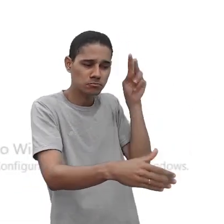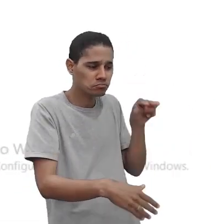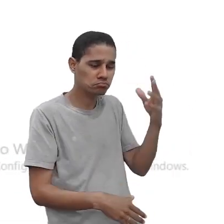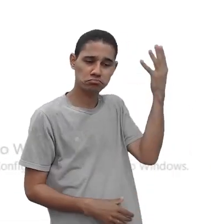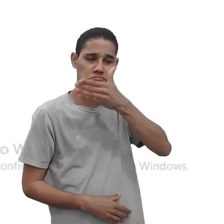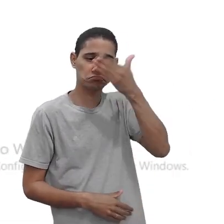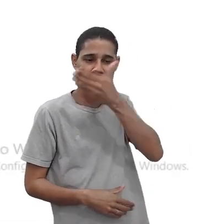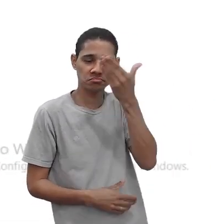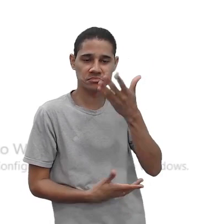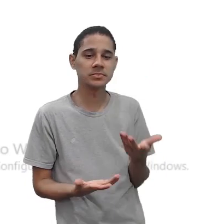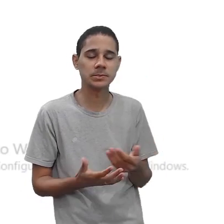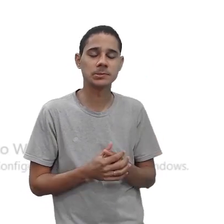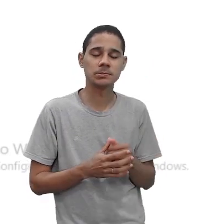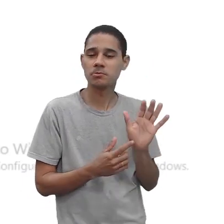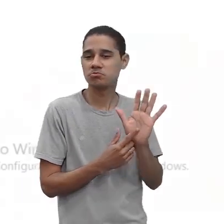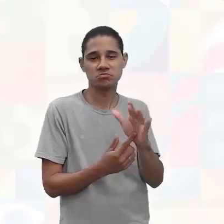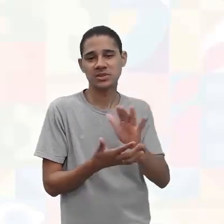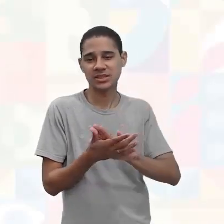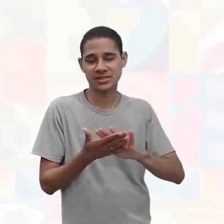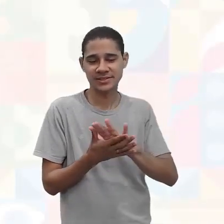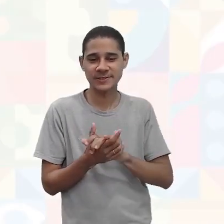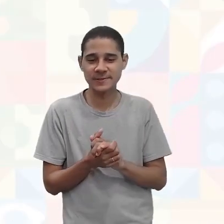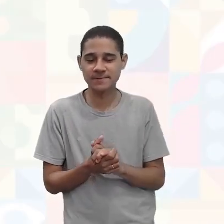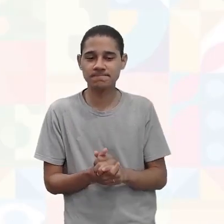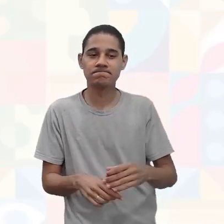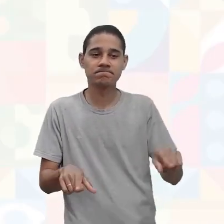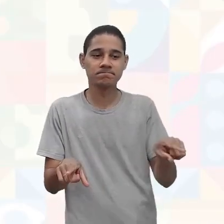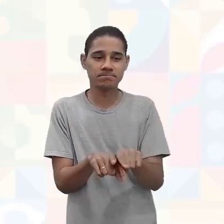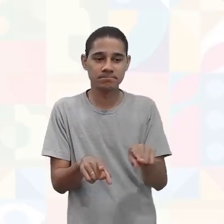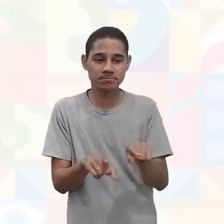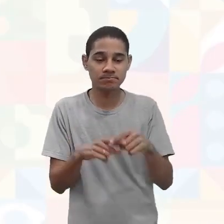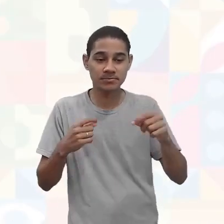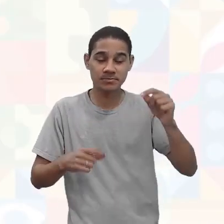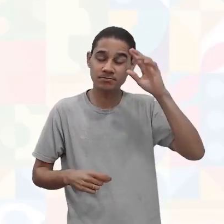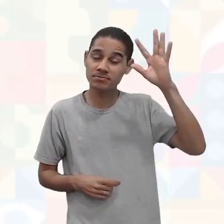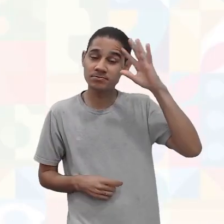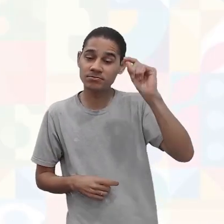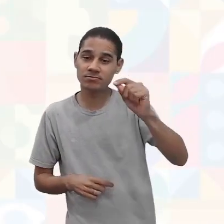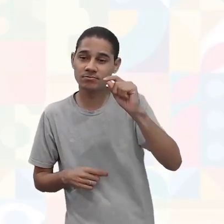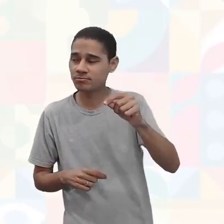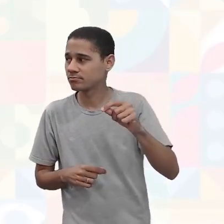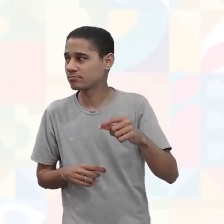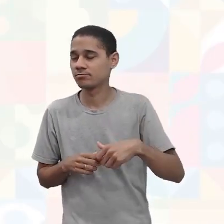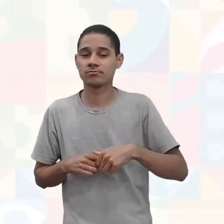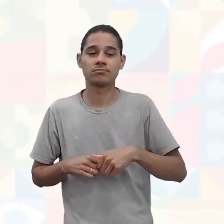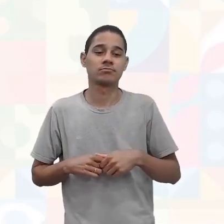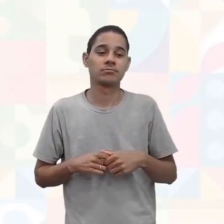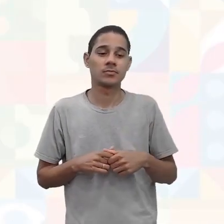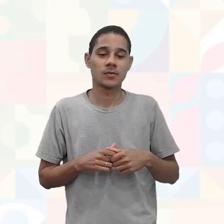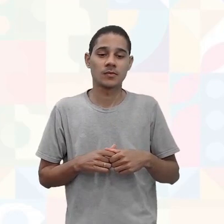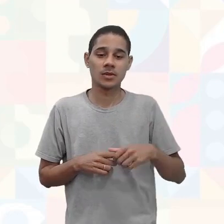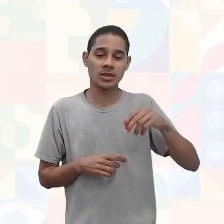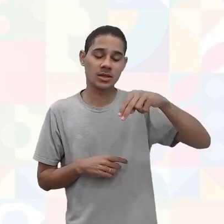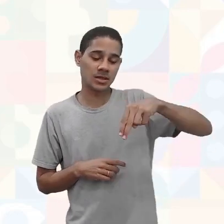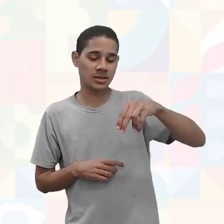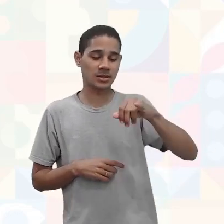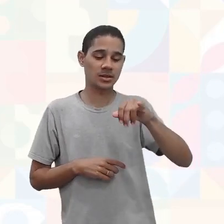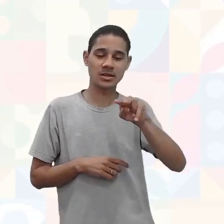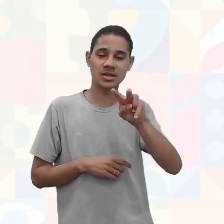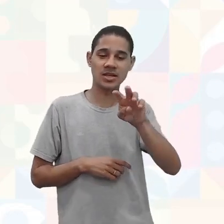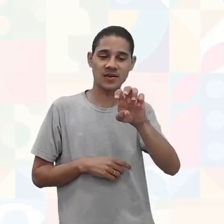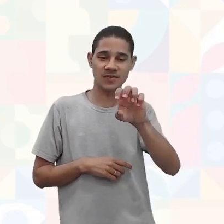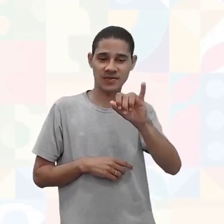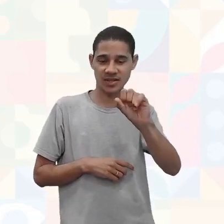esse recorte. Então, a gente também precisa pensar nos níveis desses ambientes, né? Por exemplo, a gente tem aí